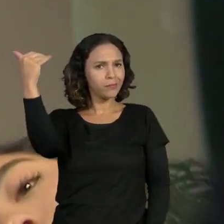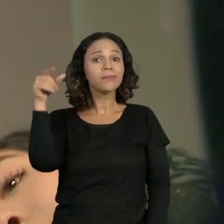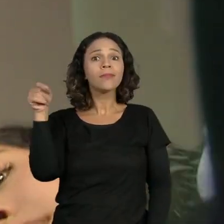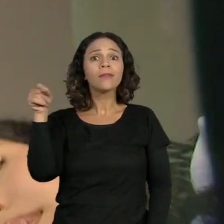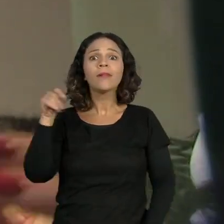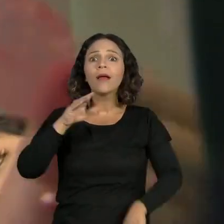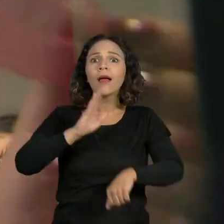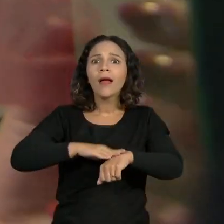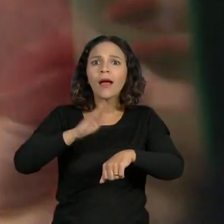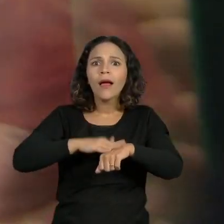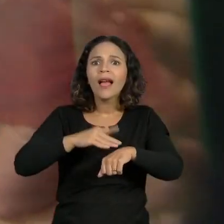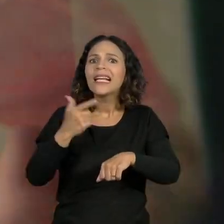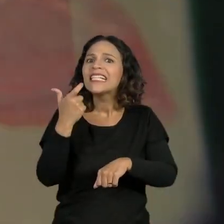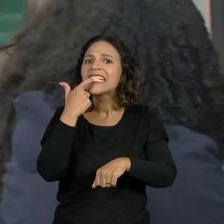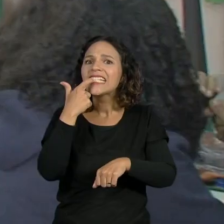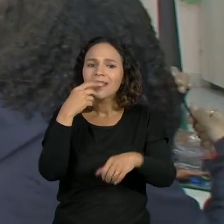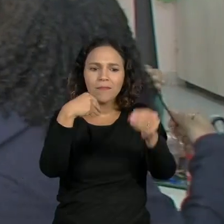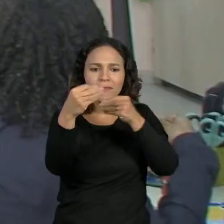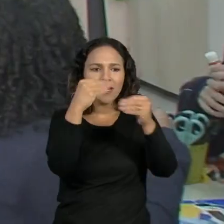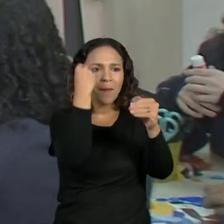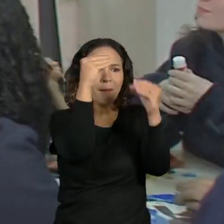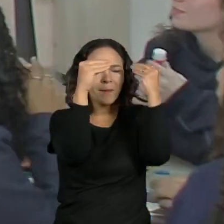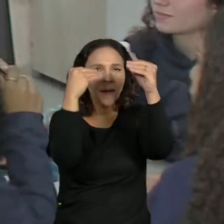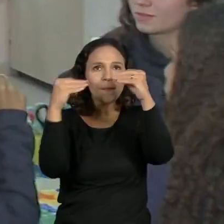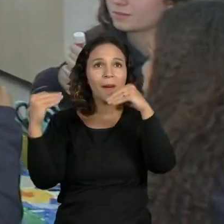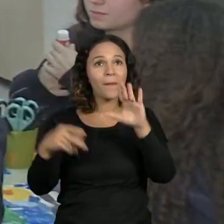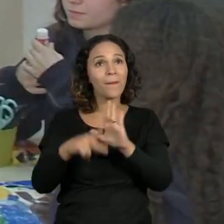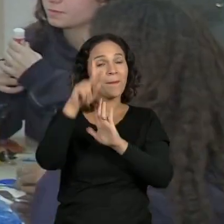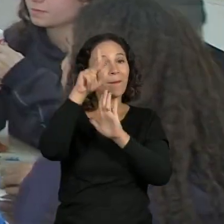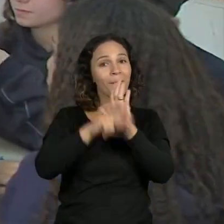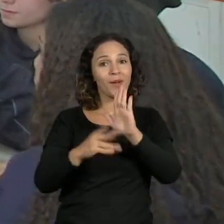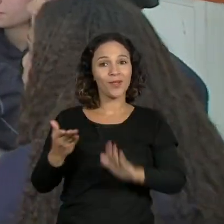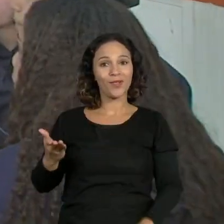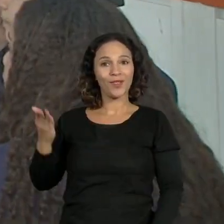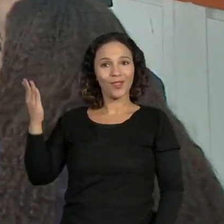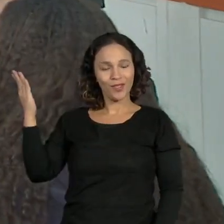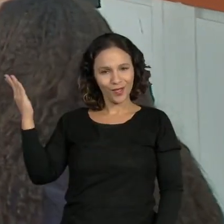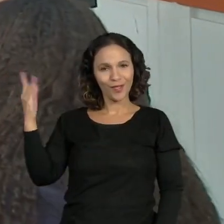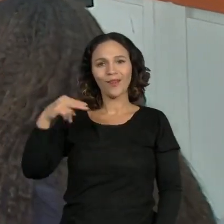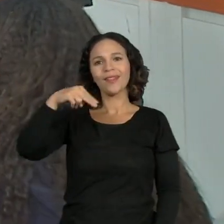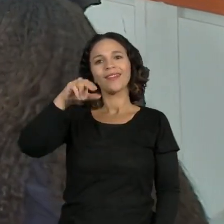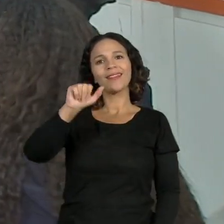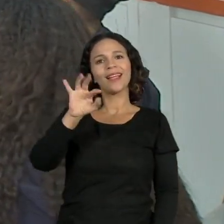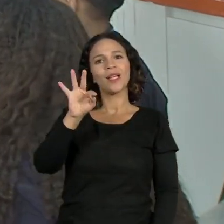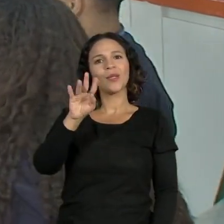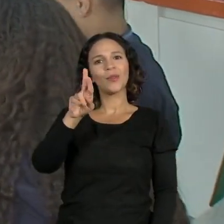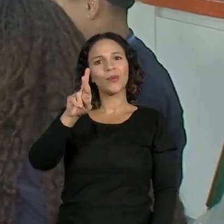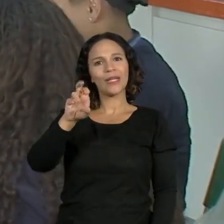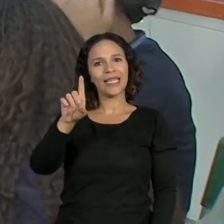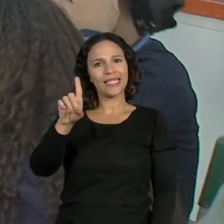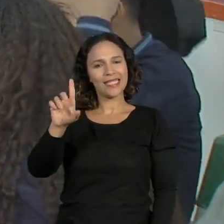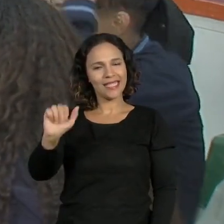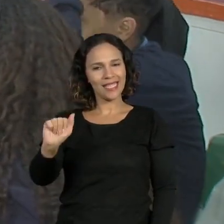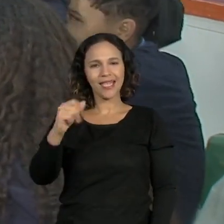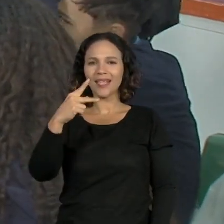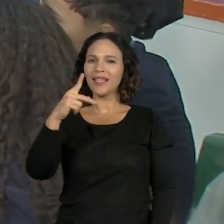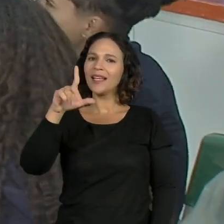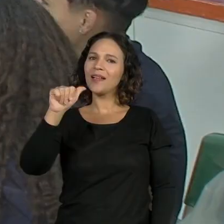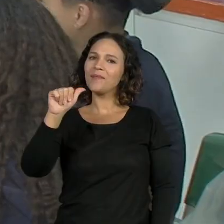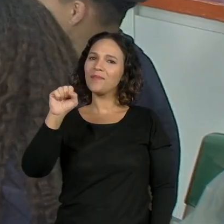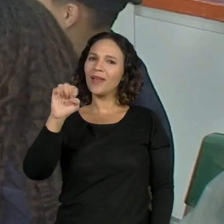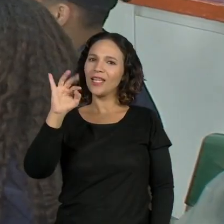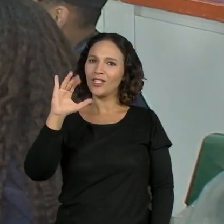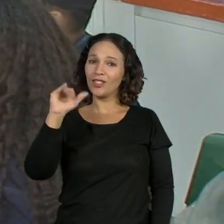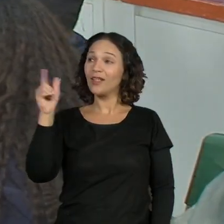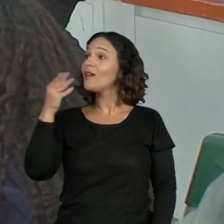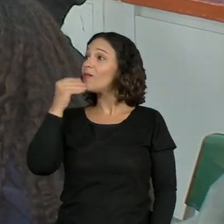com resíduos plásticos. É o projeto Natureza Plástica do artista visual Eduardo Surur, que dá um novo